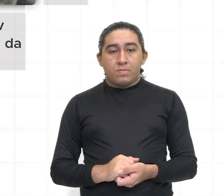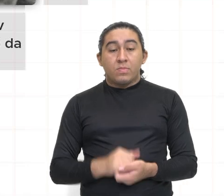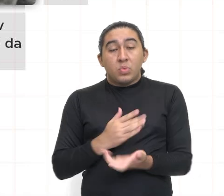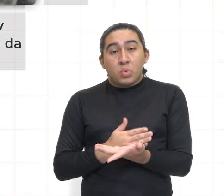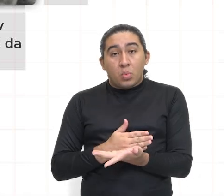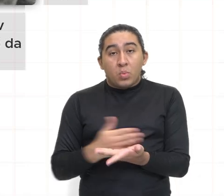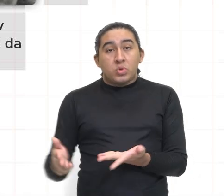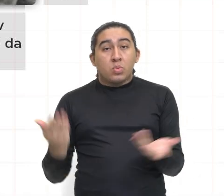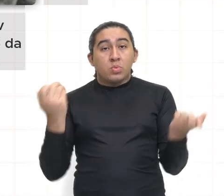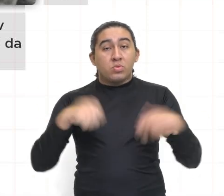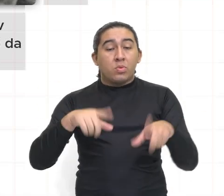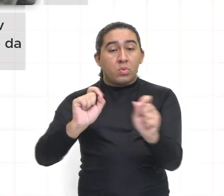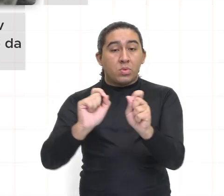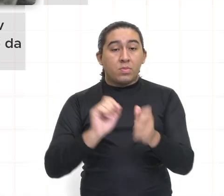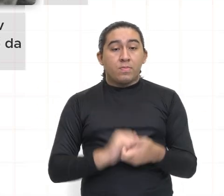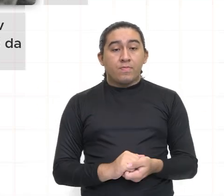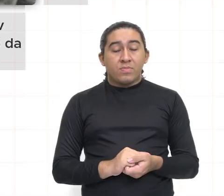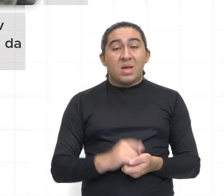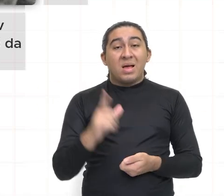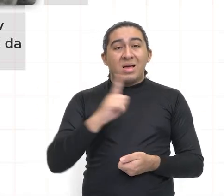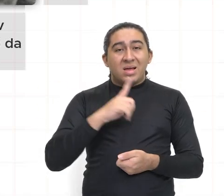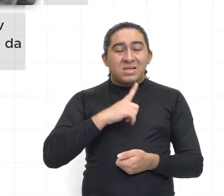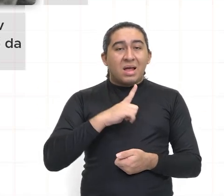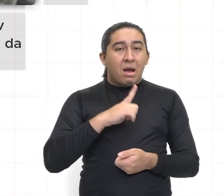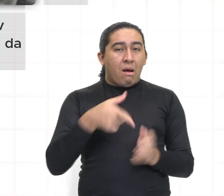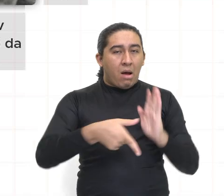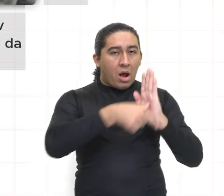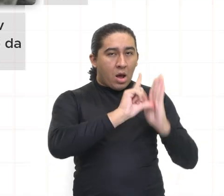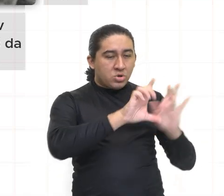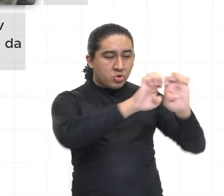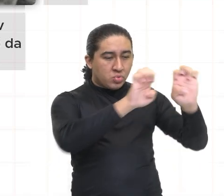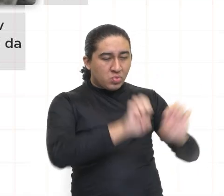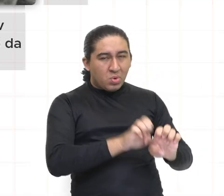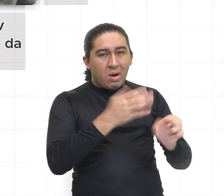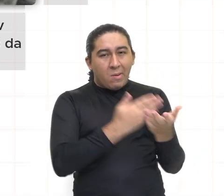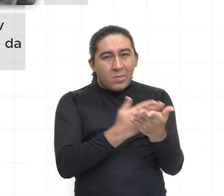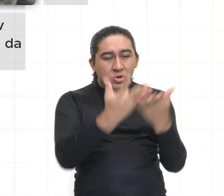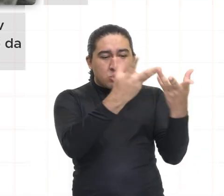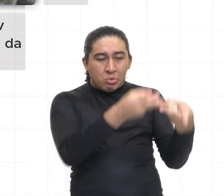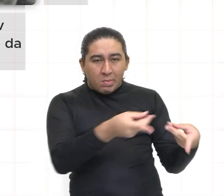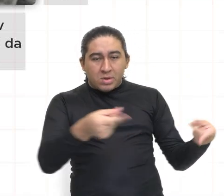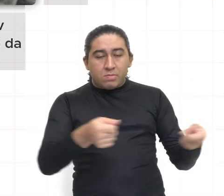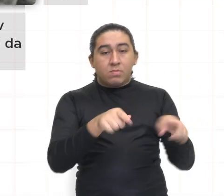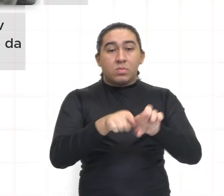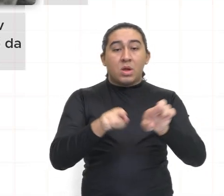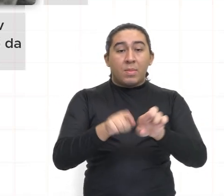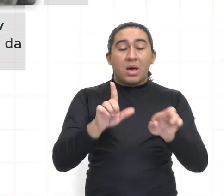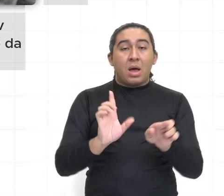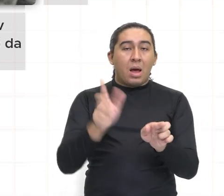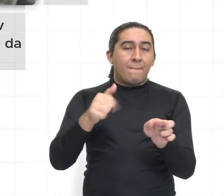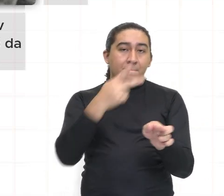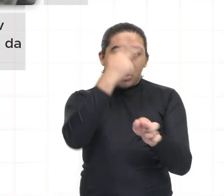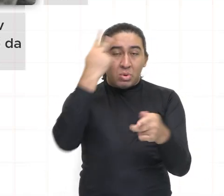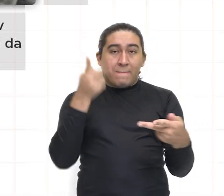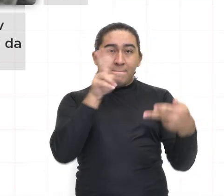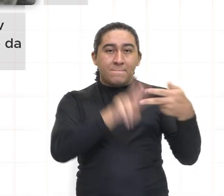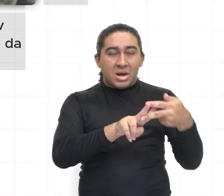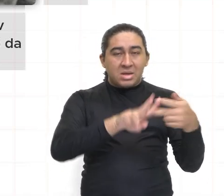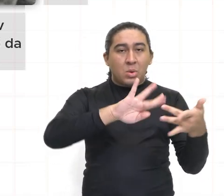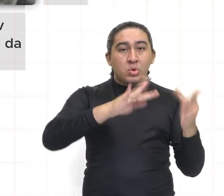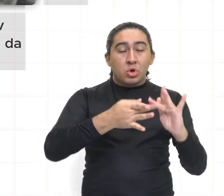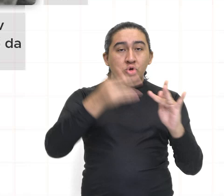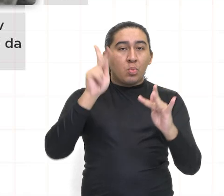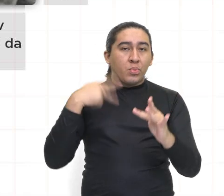chamado processo de desestalinização. Libertação de presos políticos, afrouxamento da censura, e